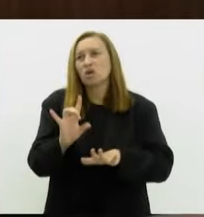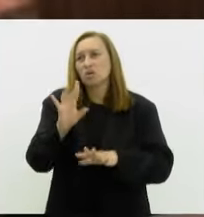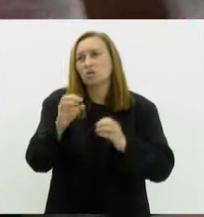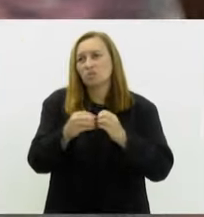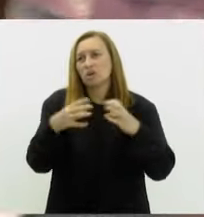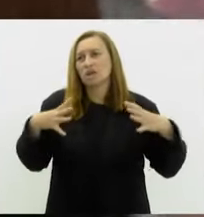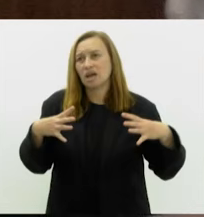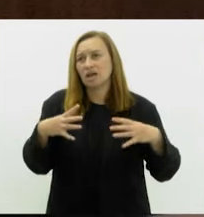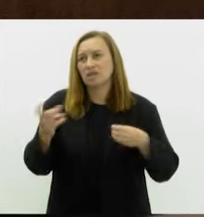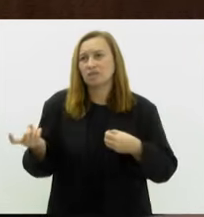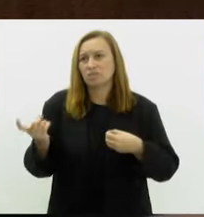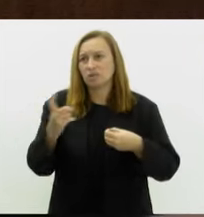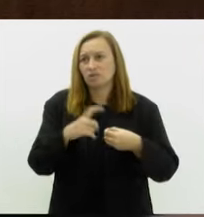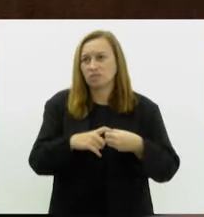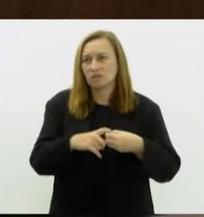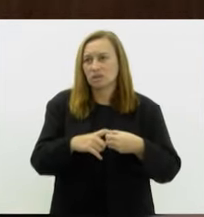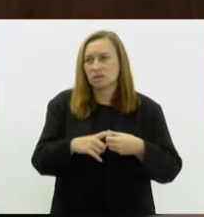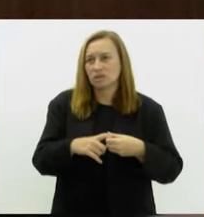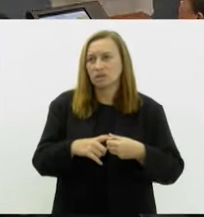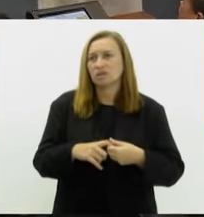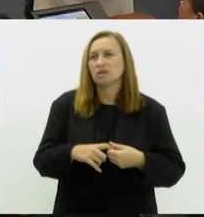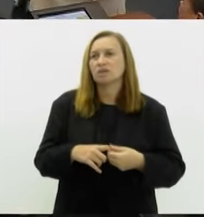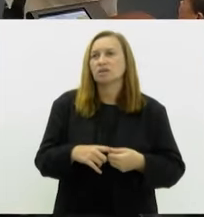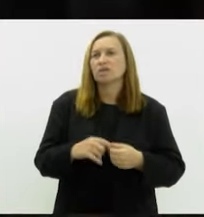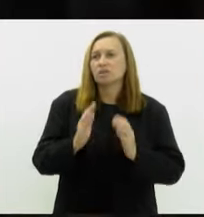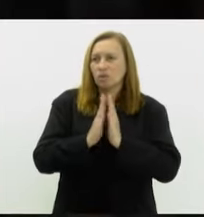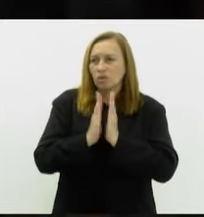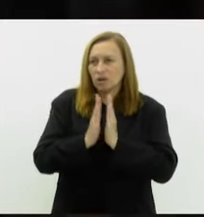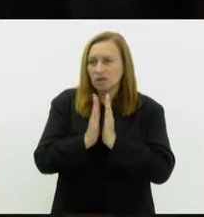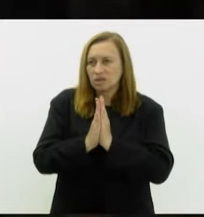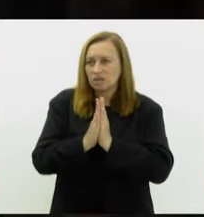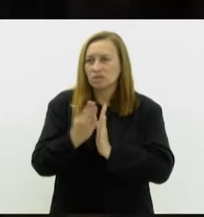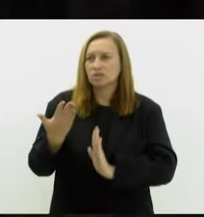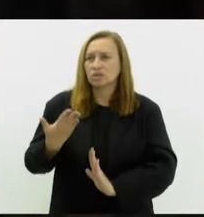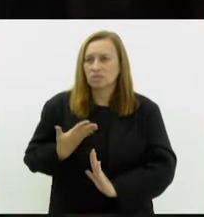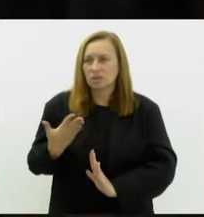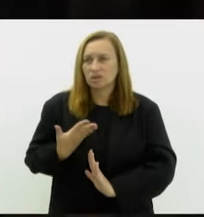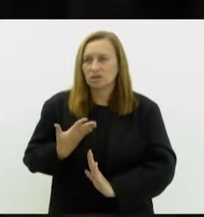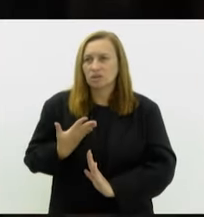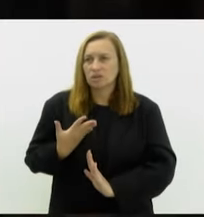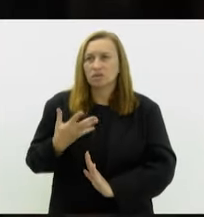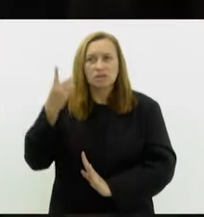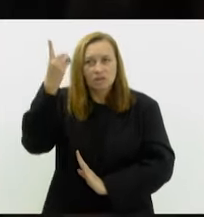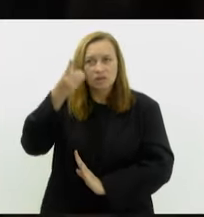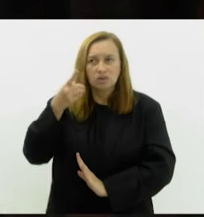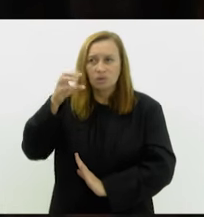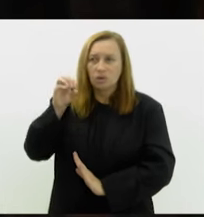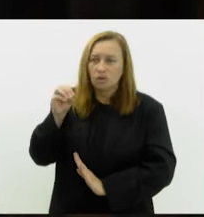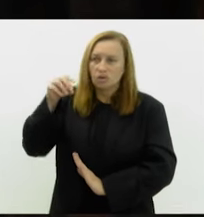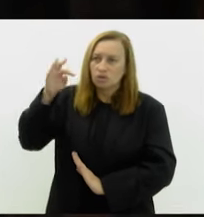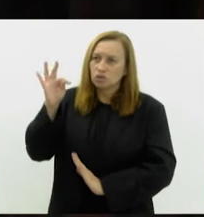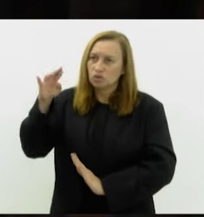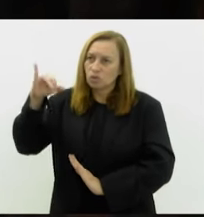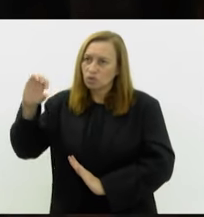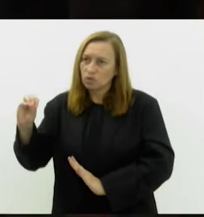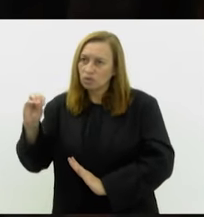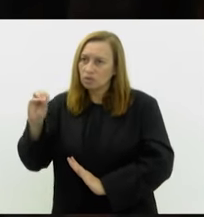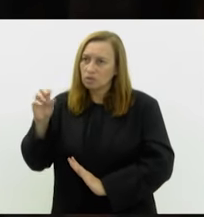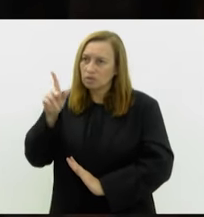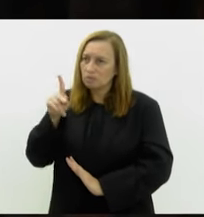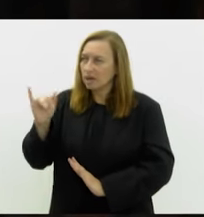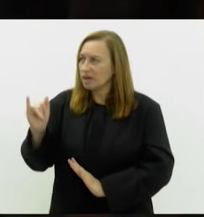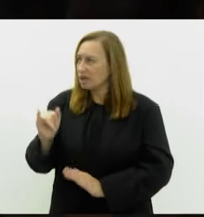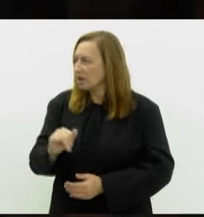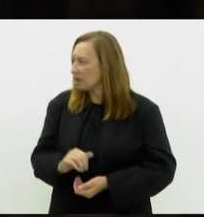traz ele de volta. Estaremos em oração pelo nosso querido deputado Otoni de Paula